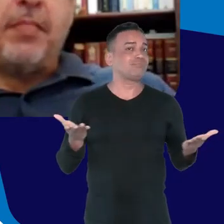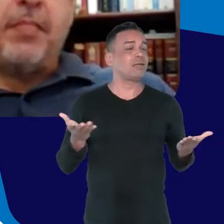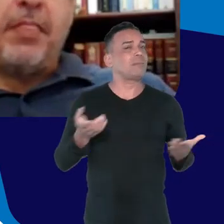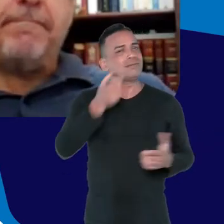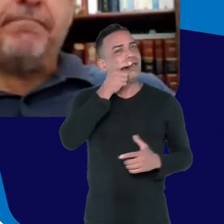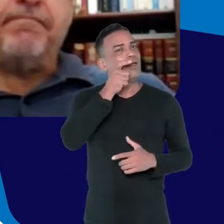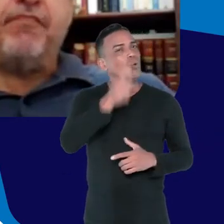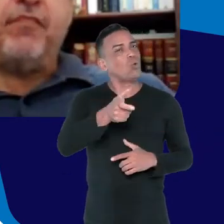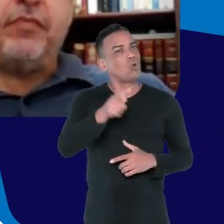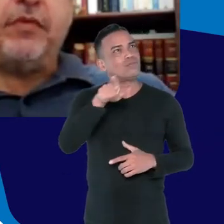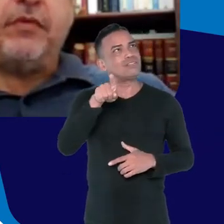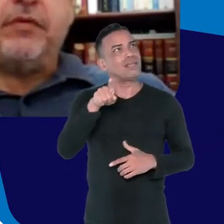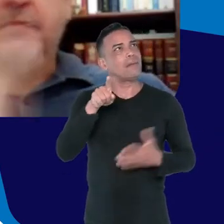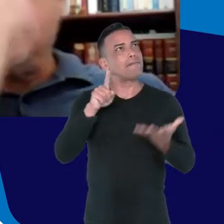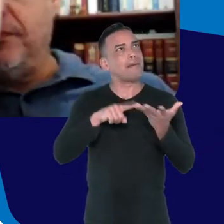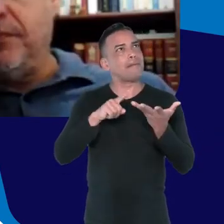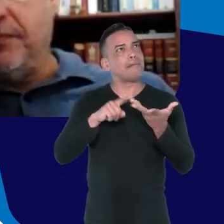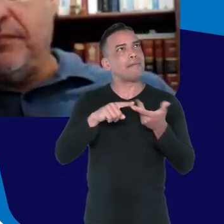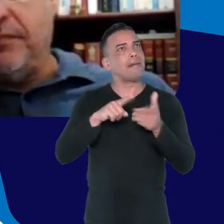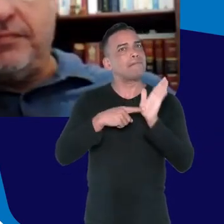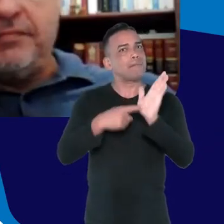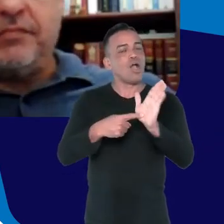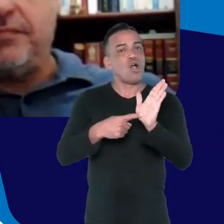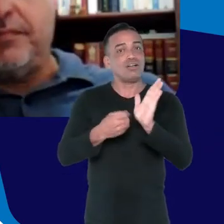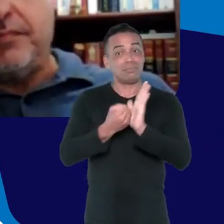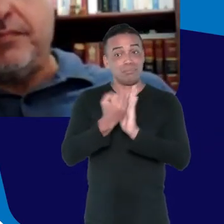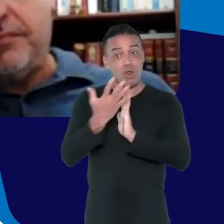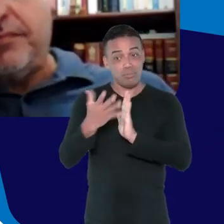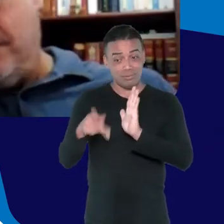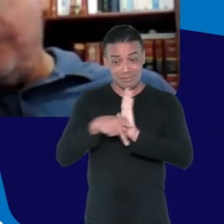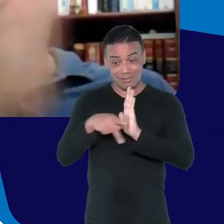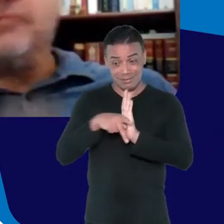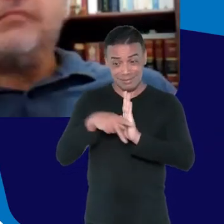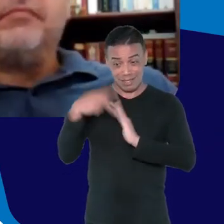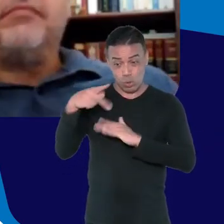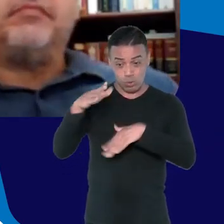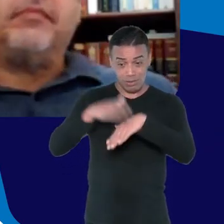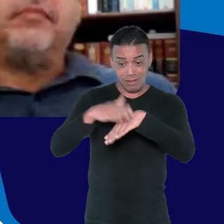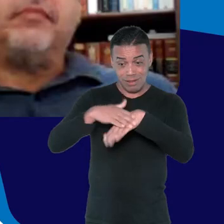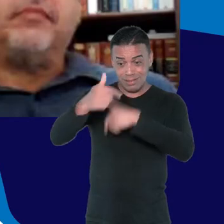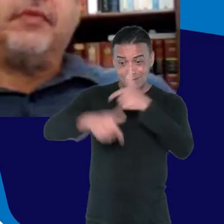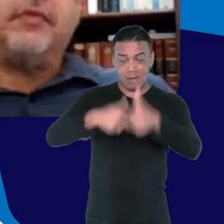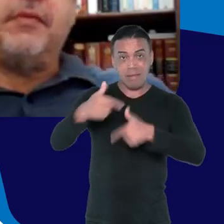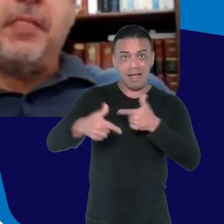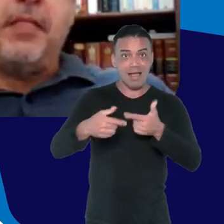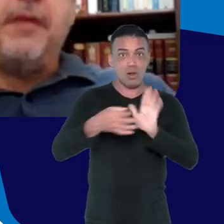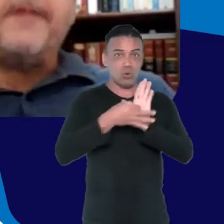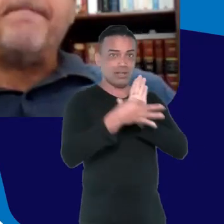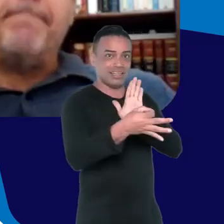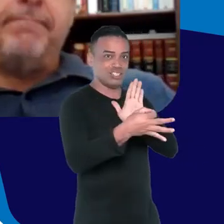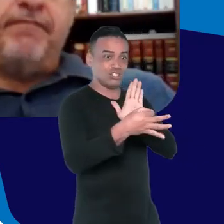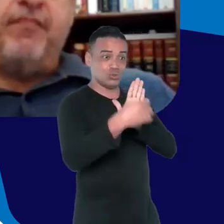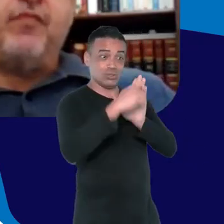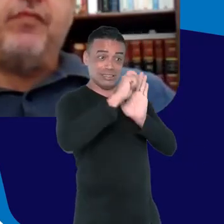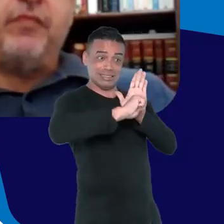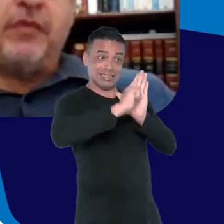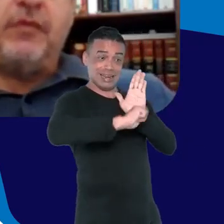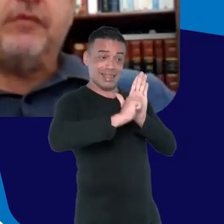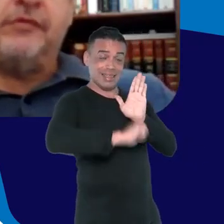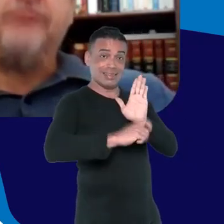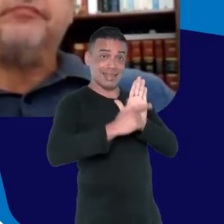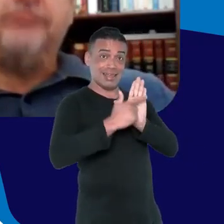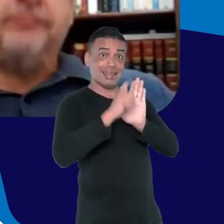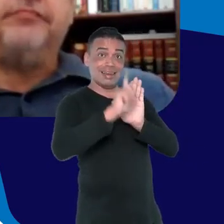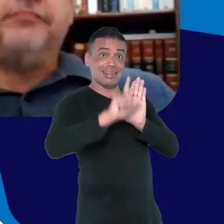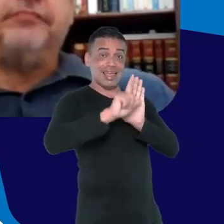é curioso o que você aponta sobre tanto o seu trabalho como crítico, né, essa questão da escrita crítica literária